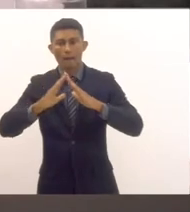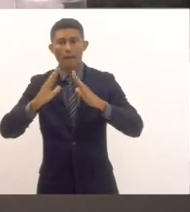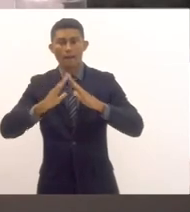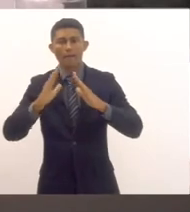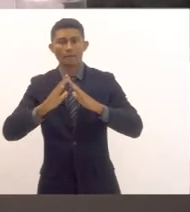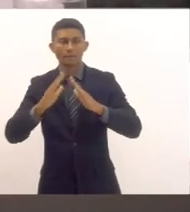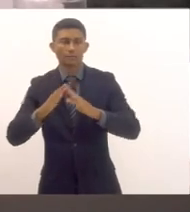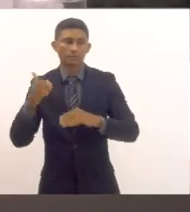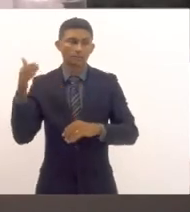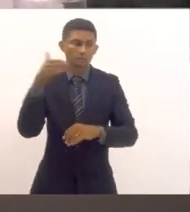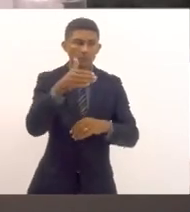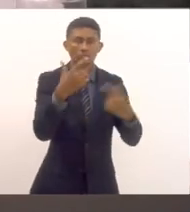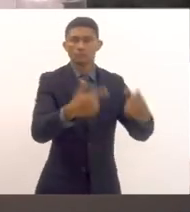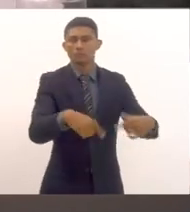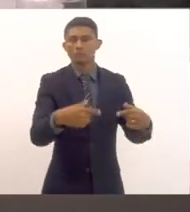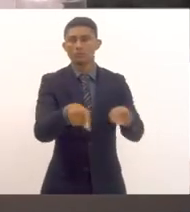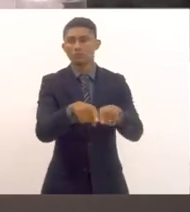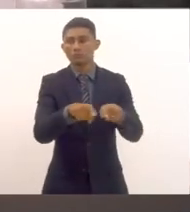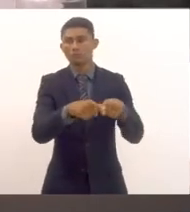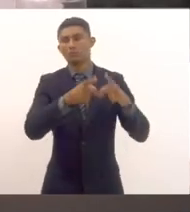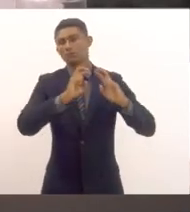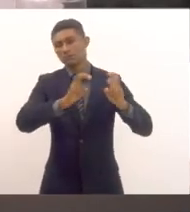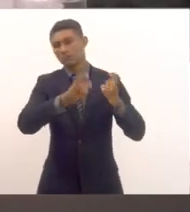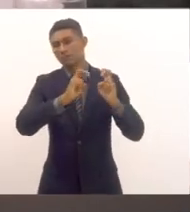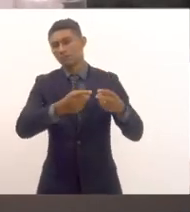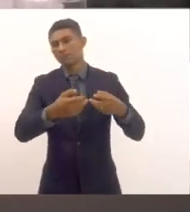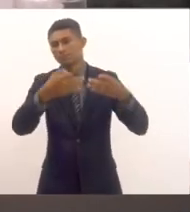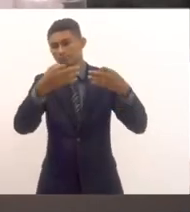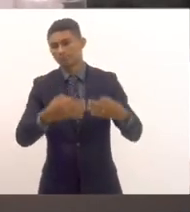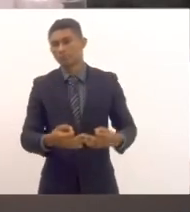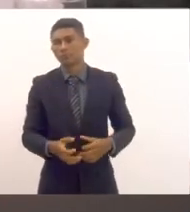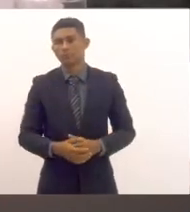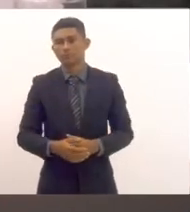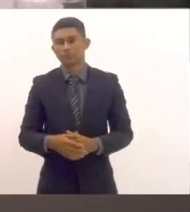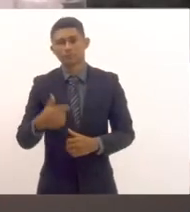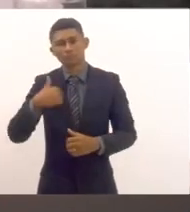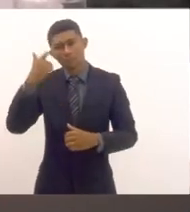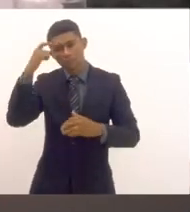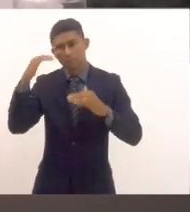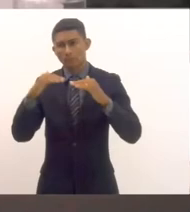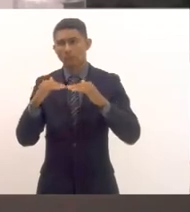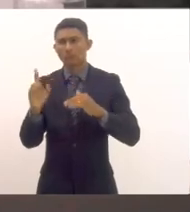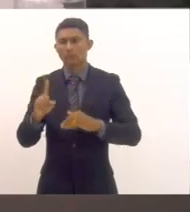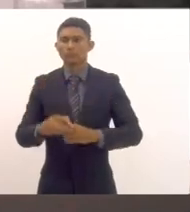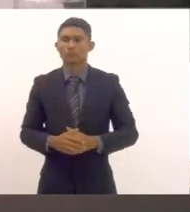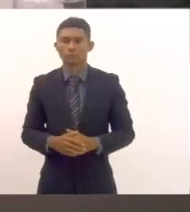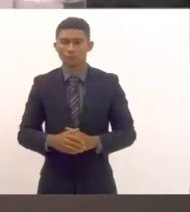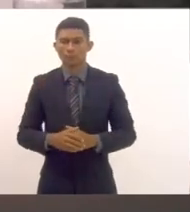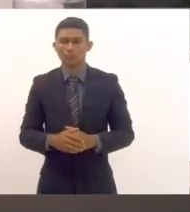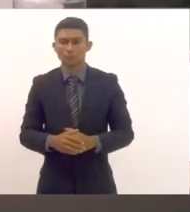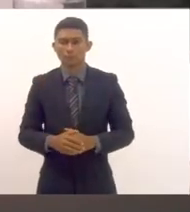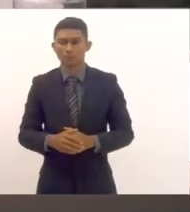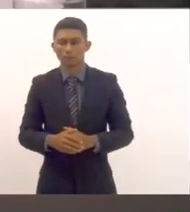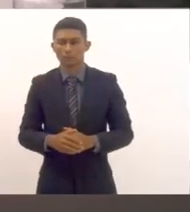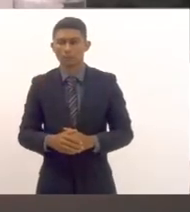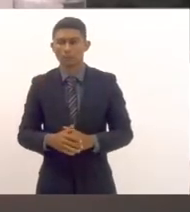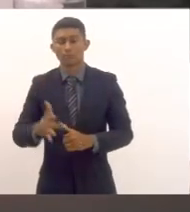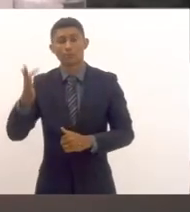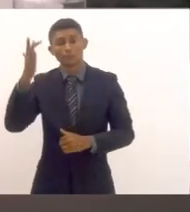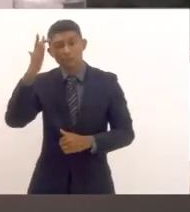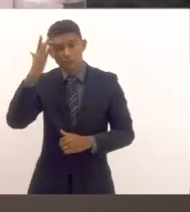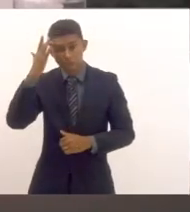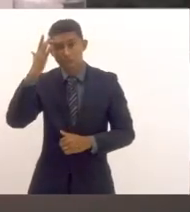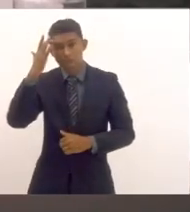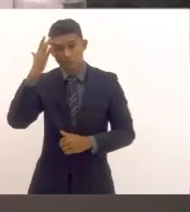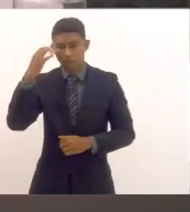para o trabalho e ao mesmo tempo garantir um sistema ferroviário por então eu não concordo com a representante observar os trens eu acho